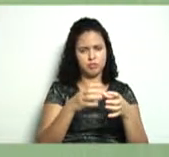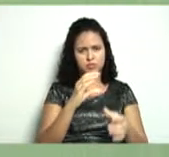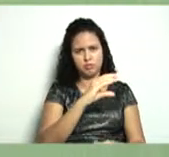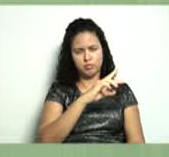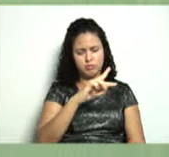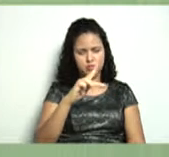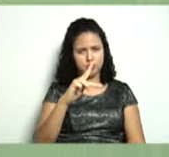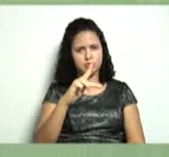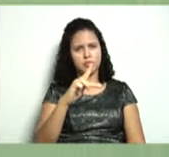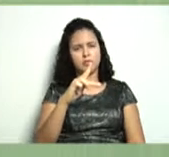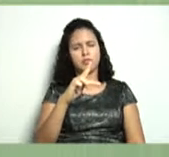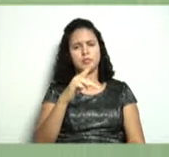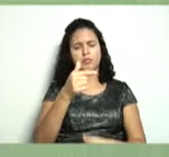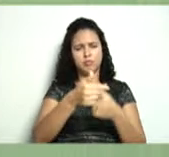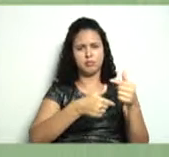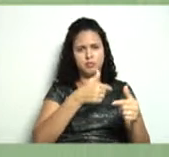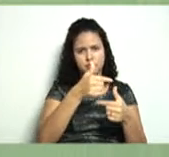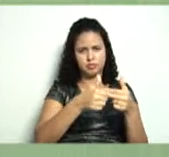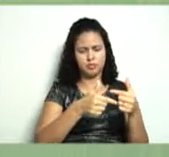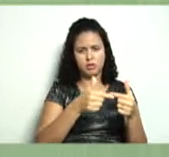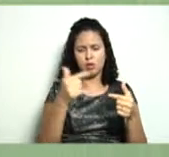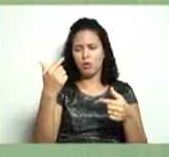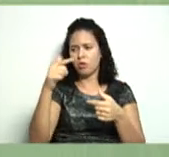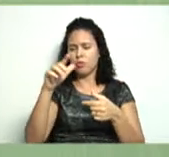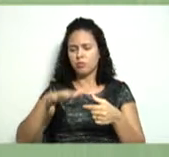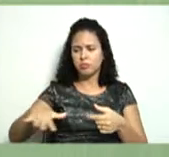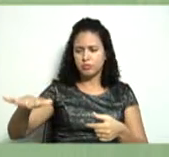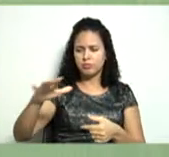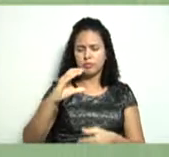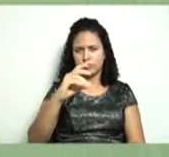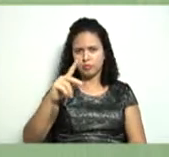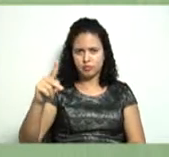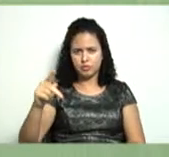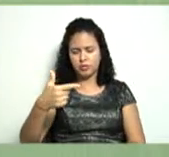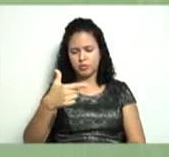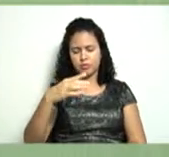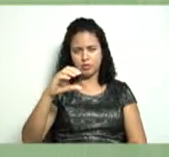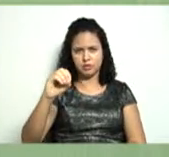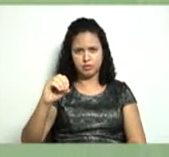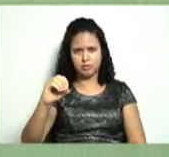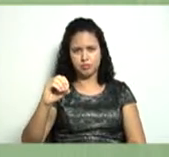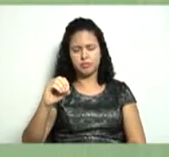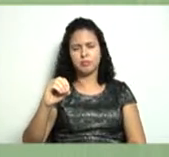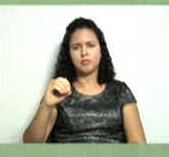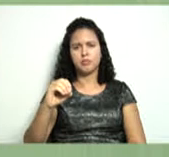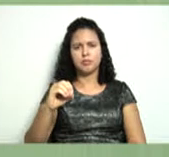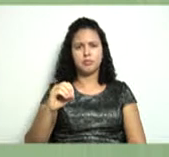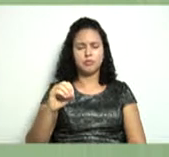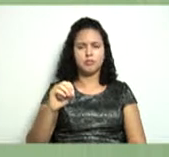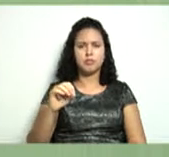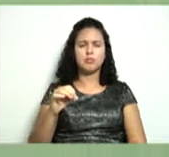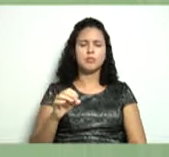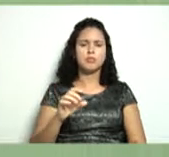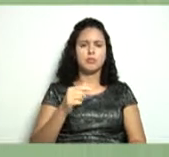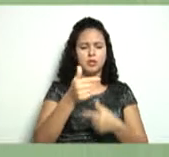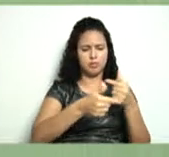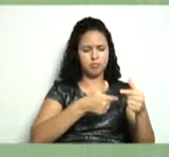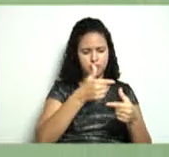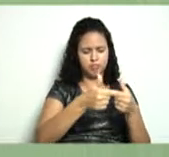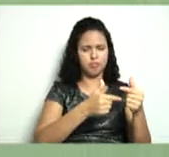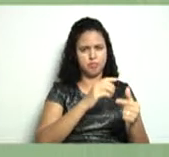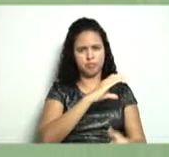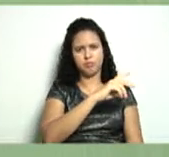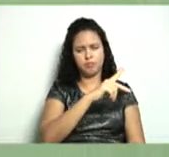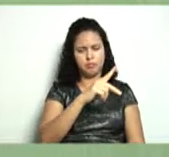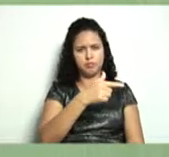em número mínimo de 20 para os demais ramos de sociedades cooperativas. Alternativa B, de 27 para as cooperativas de trabalho